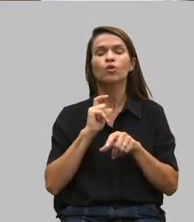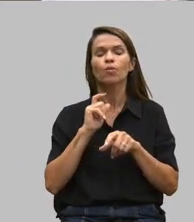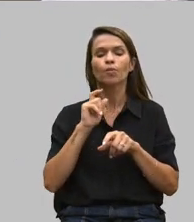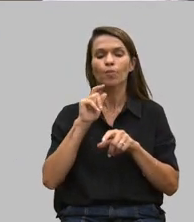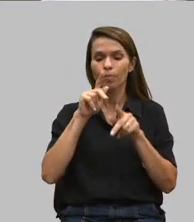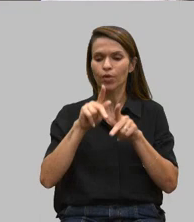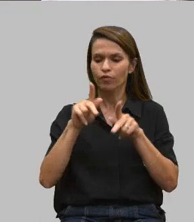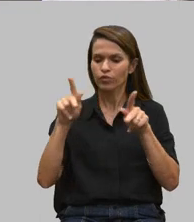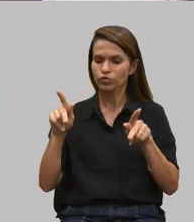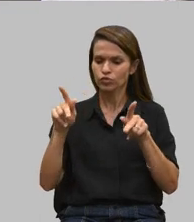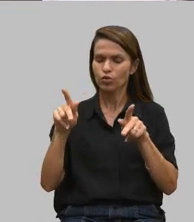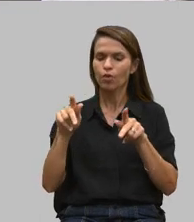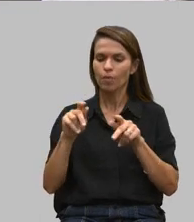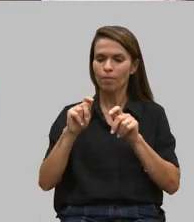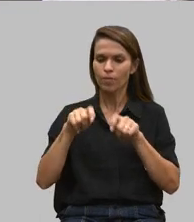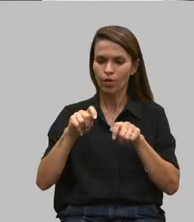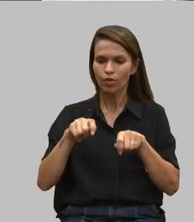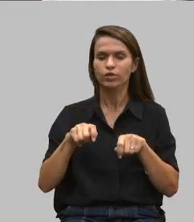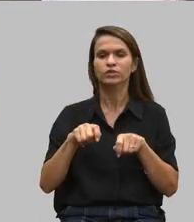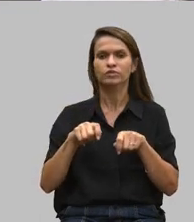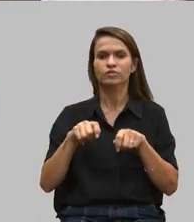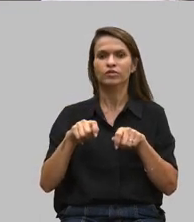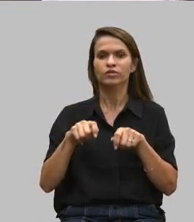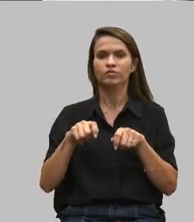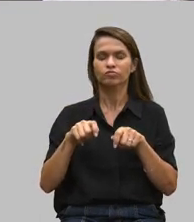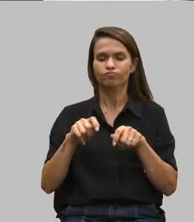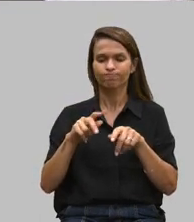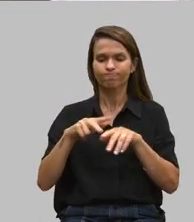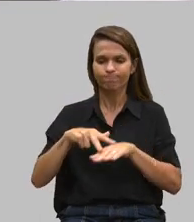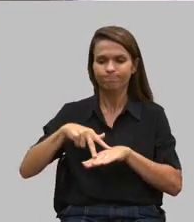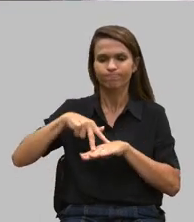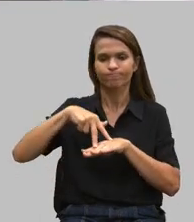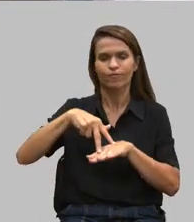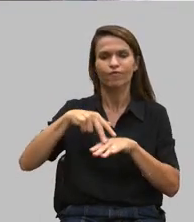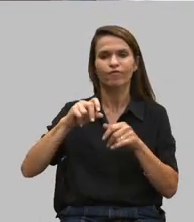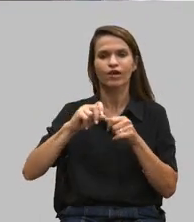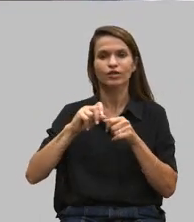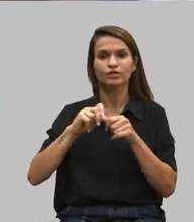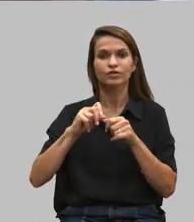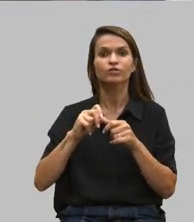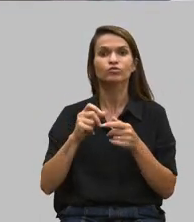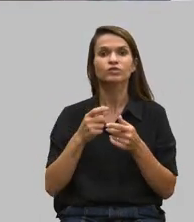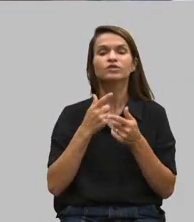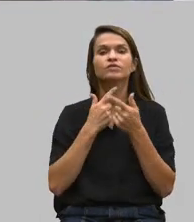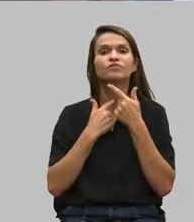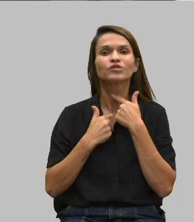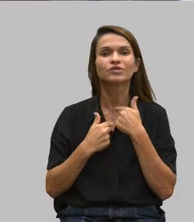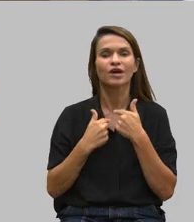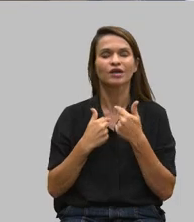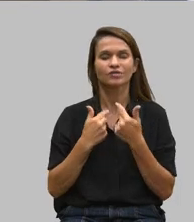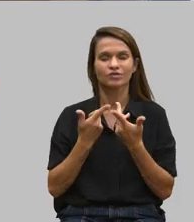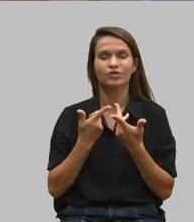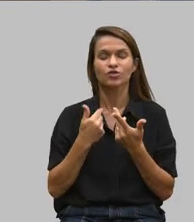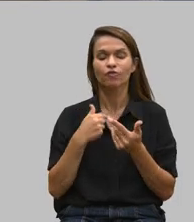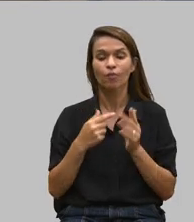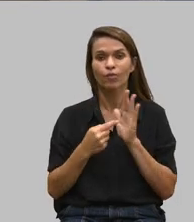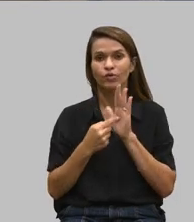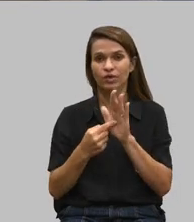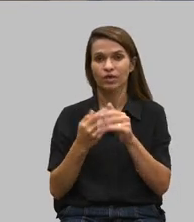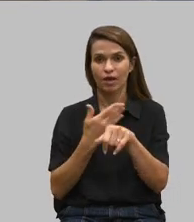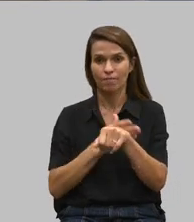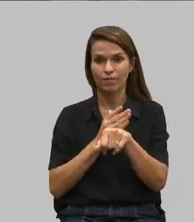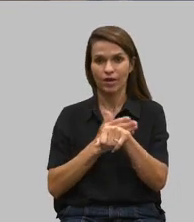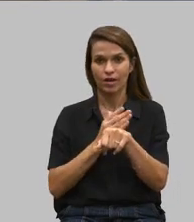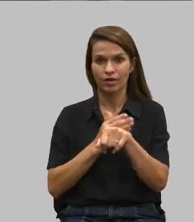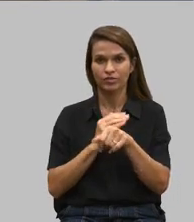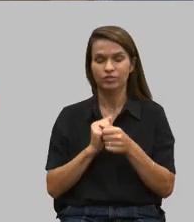executar aquilo que ele sempre quis e eu vou exemplificar para vocês na prática o que é isto normalmente o professor